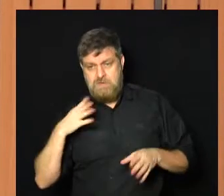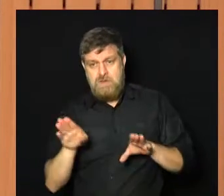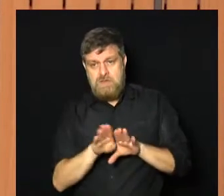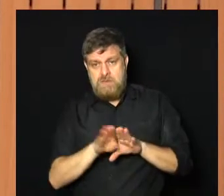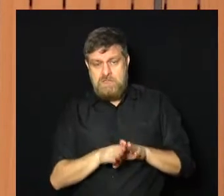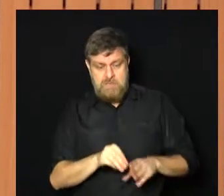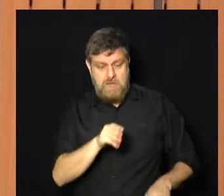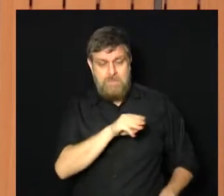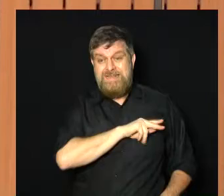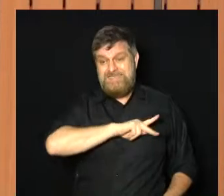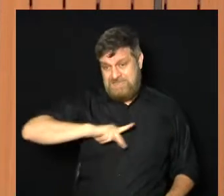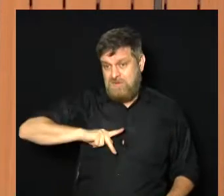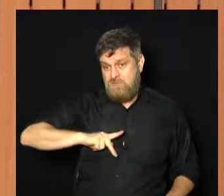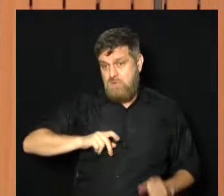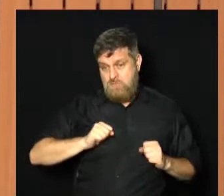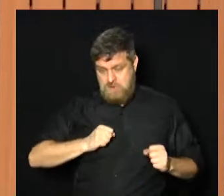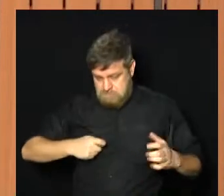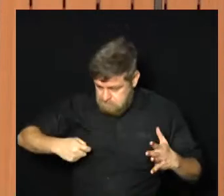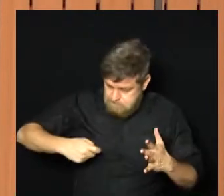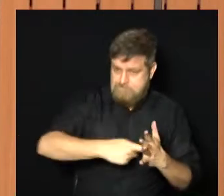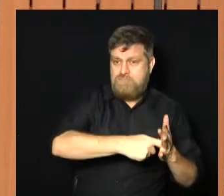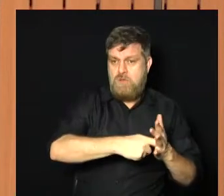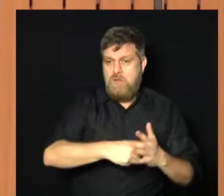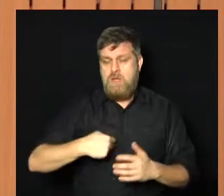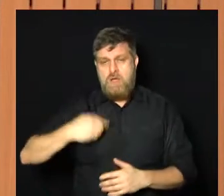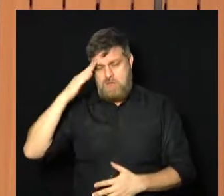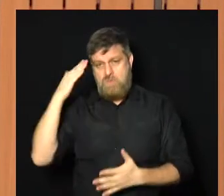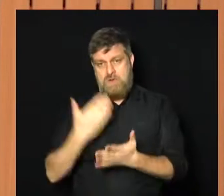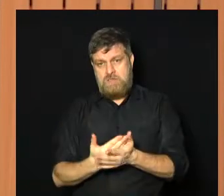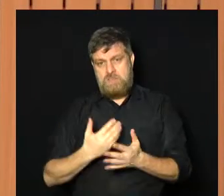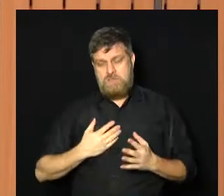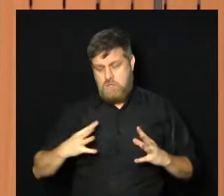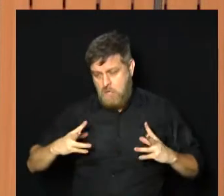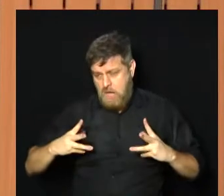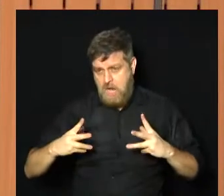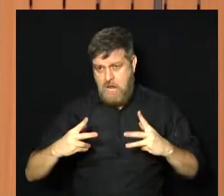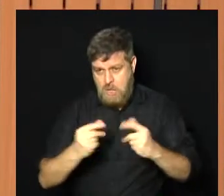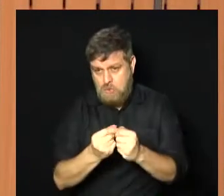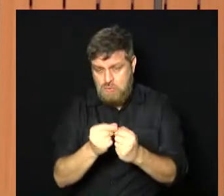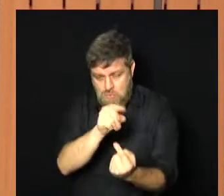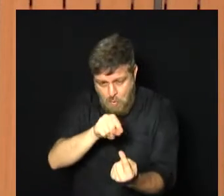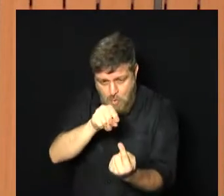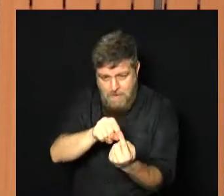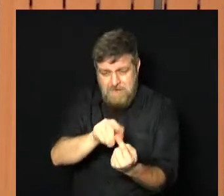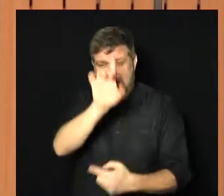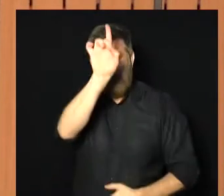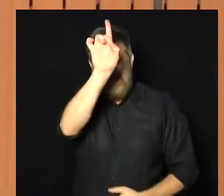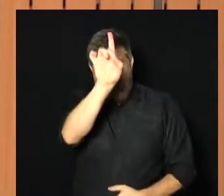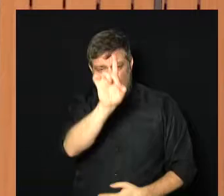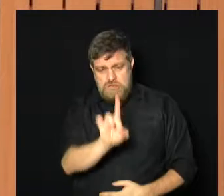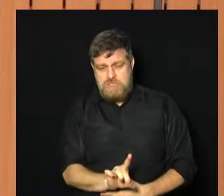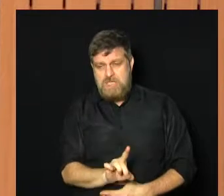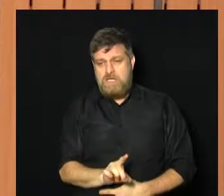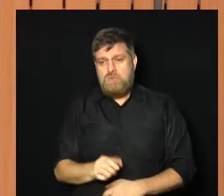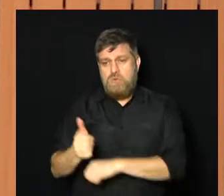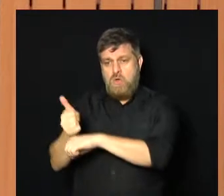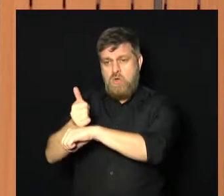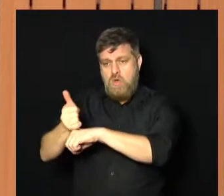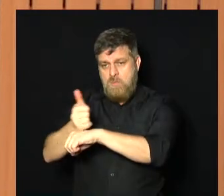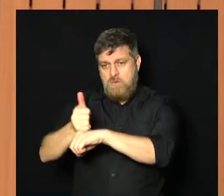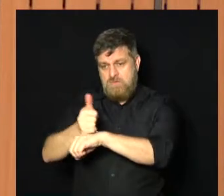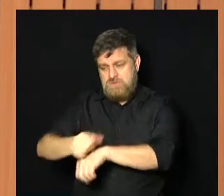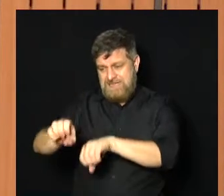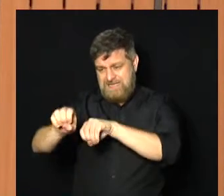Ministério Público. Acho que tudo tem que ser observado na luta pelos direitos dos trabalhadores da educação,